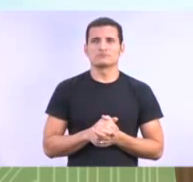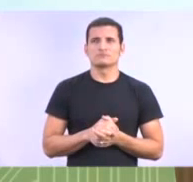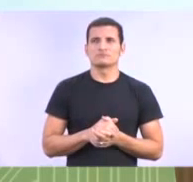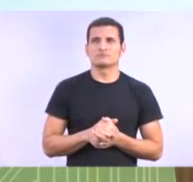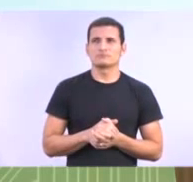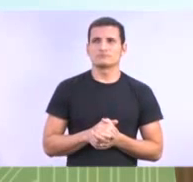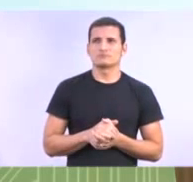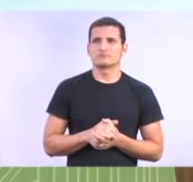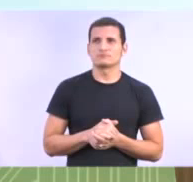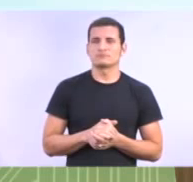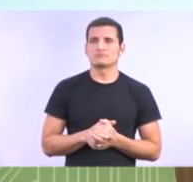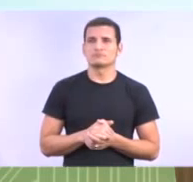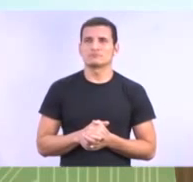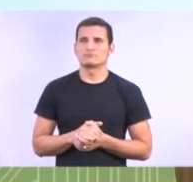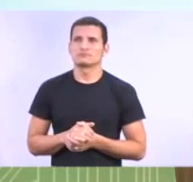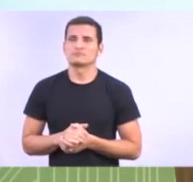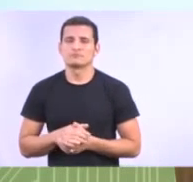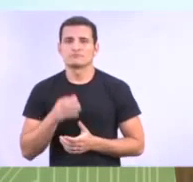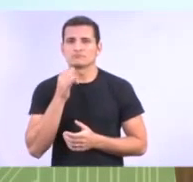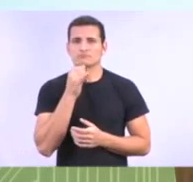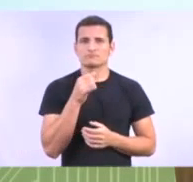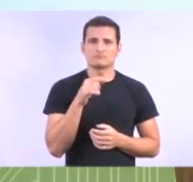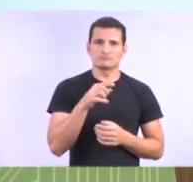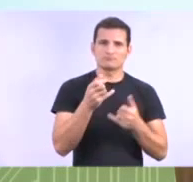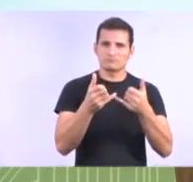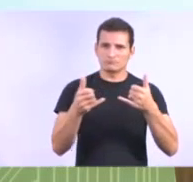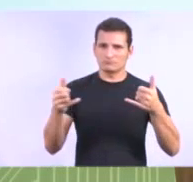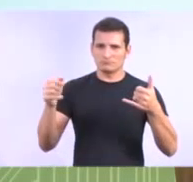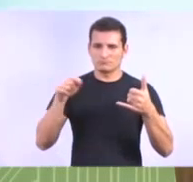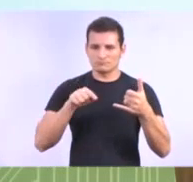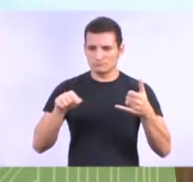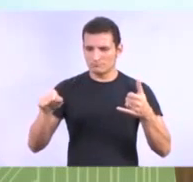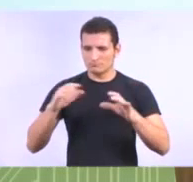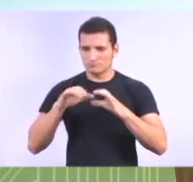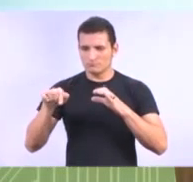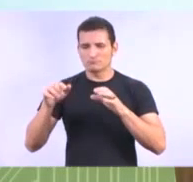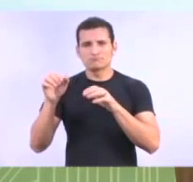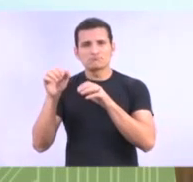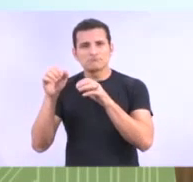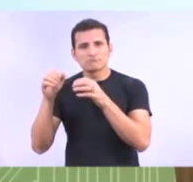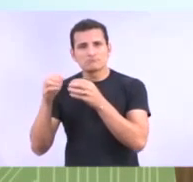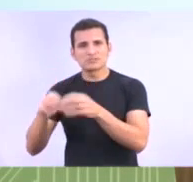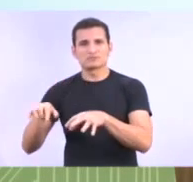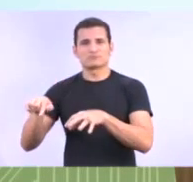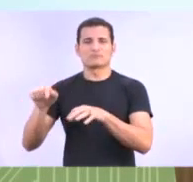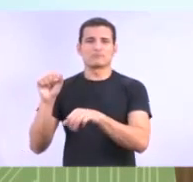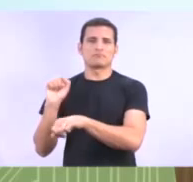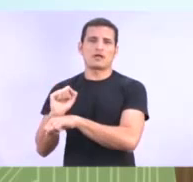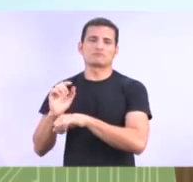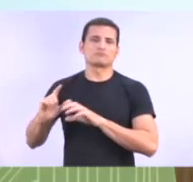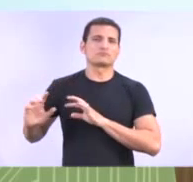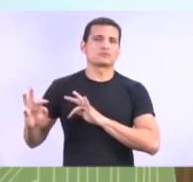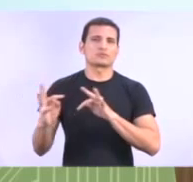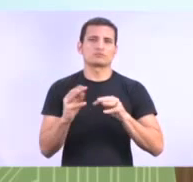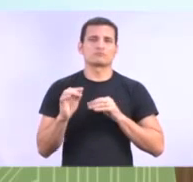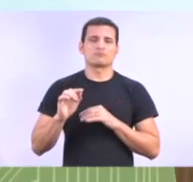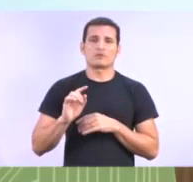Imagina se uma linha de comunicação cai e para todo mundo. Você está parando